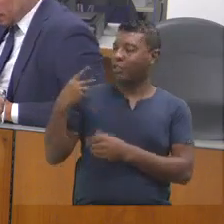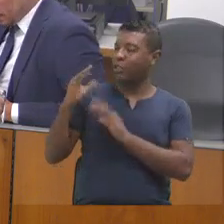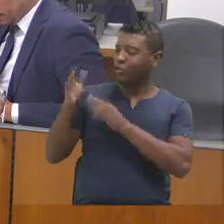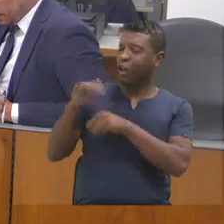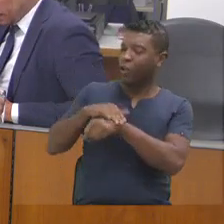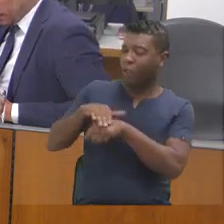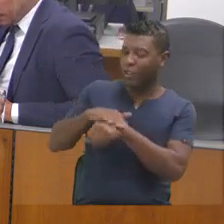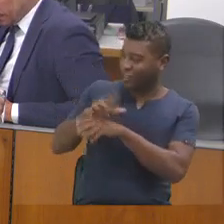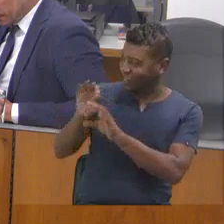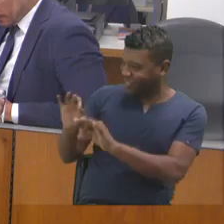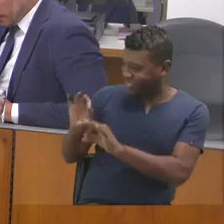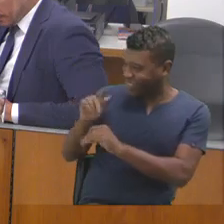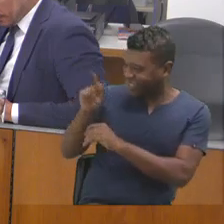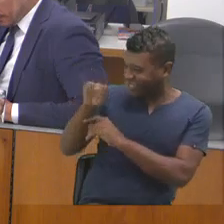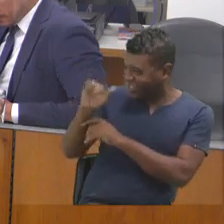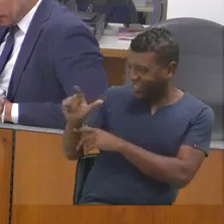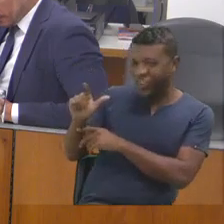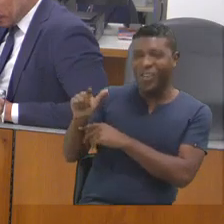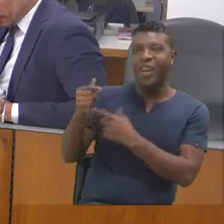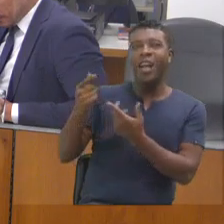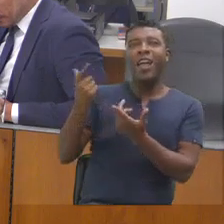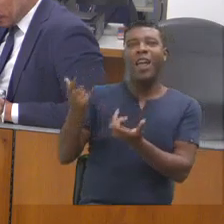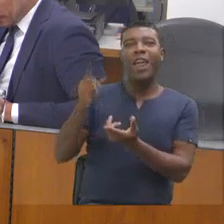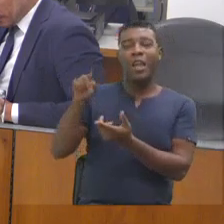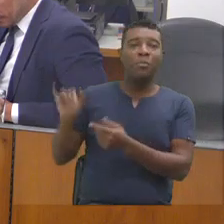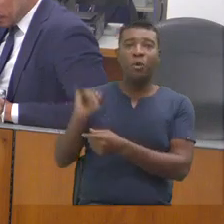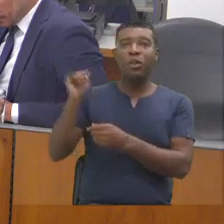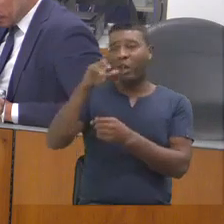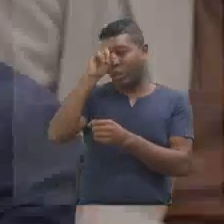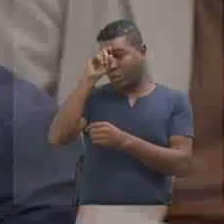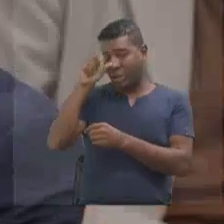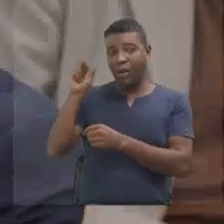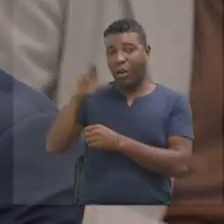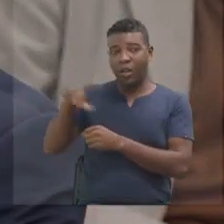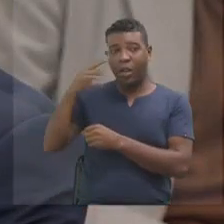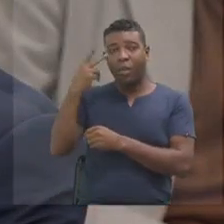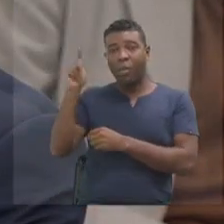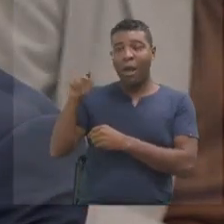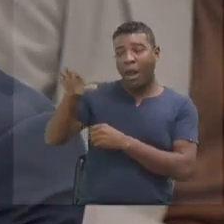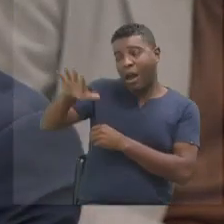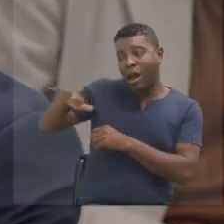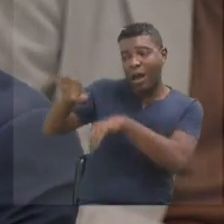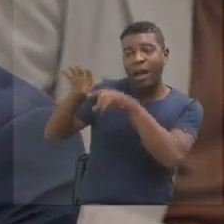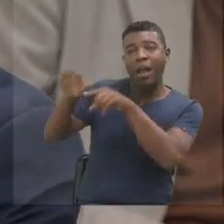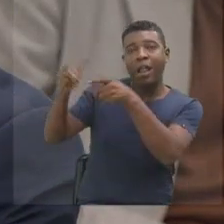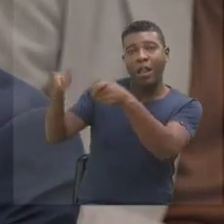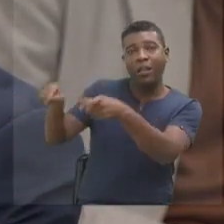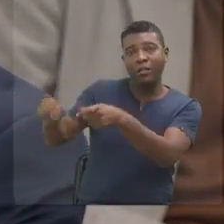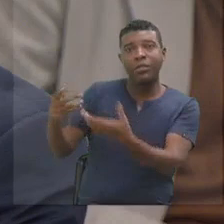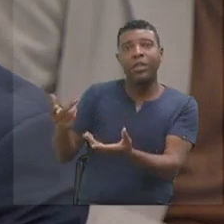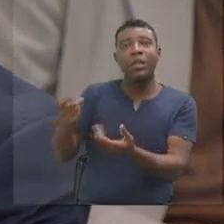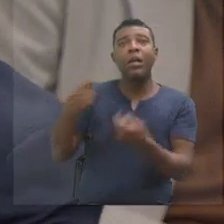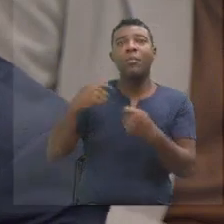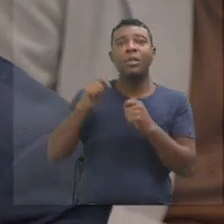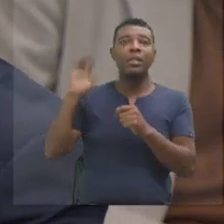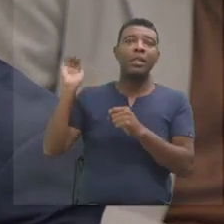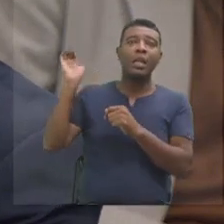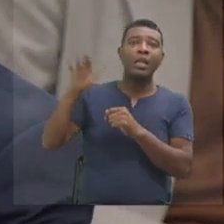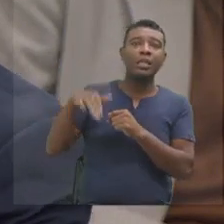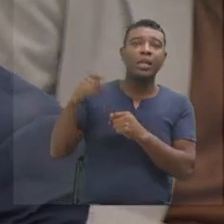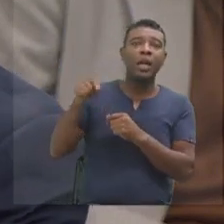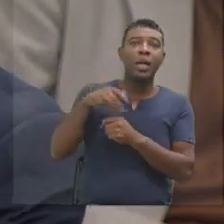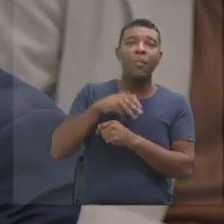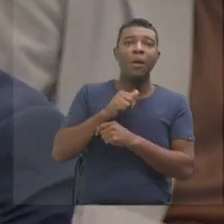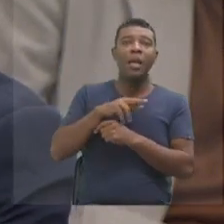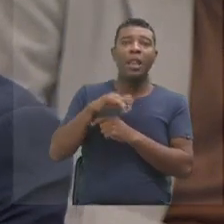é quanto é importante isso eu estou Regional para lá nós temos que que trazer isso a Mariana como oportunidade